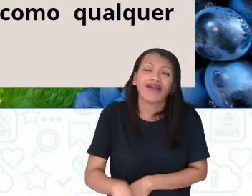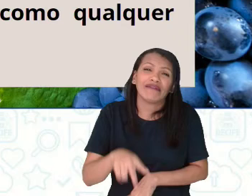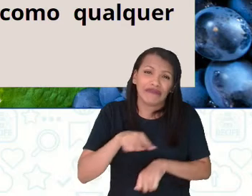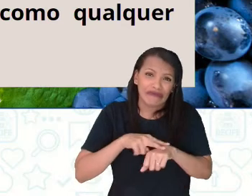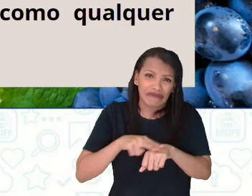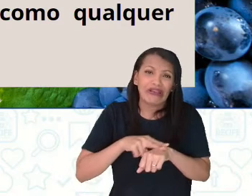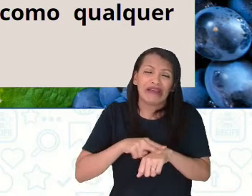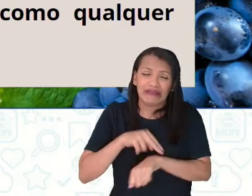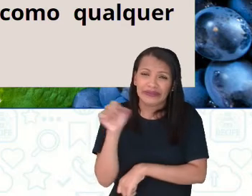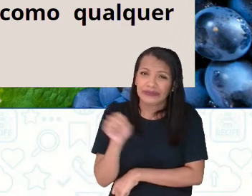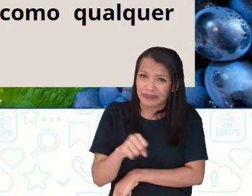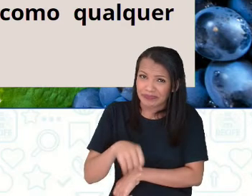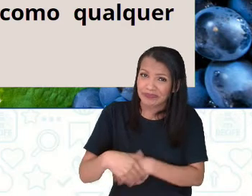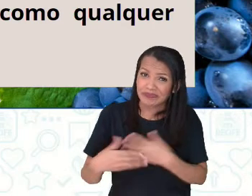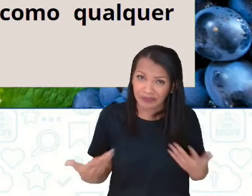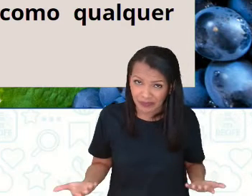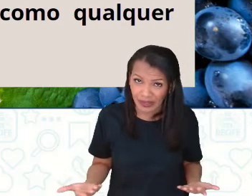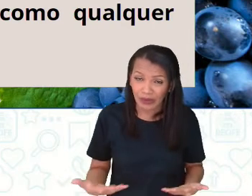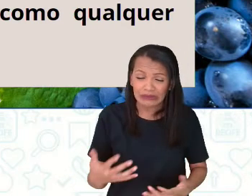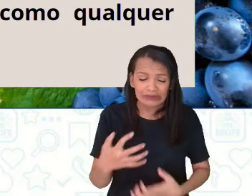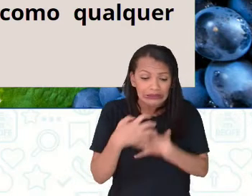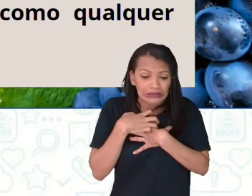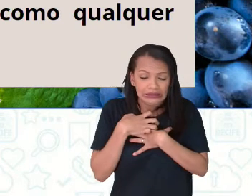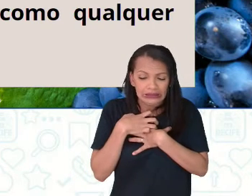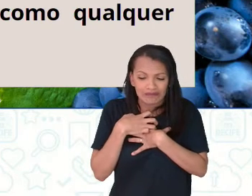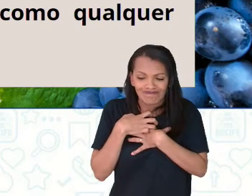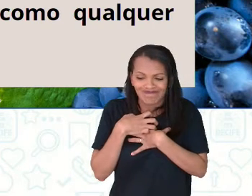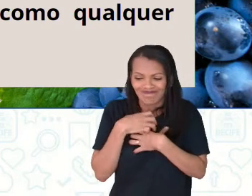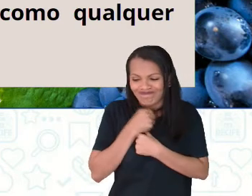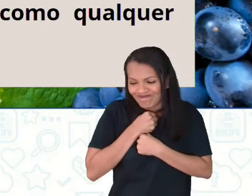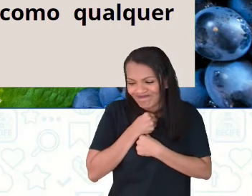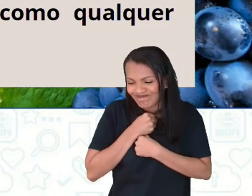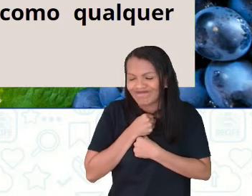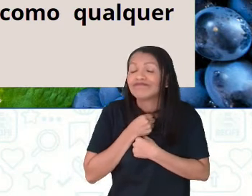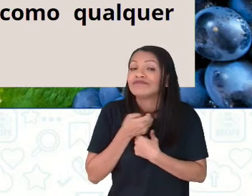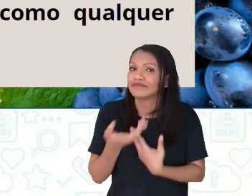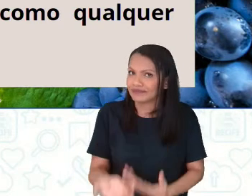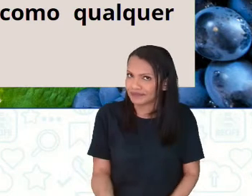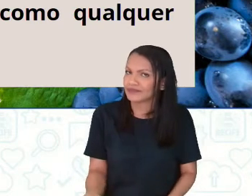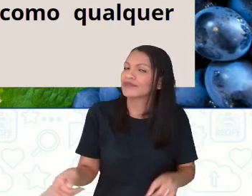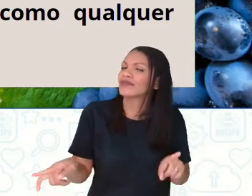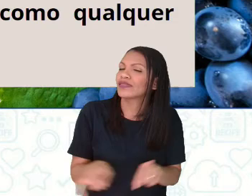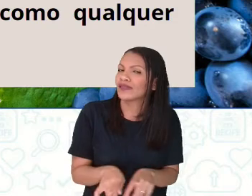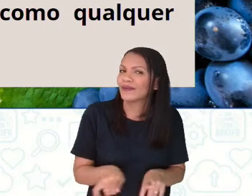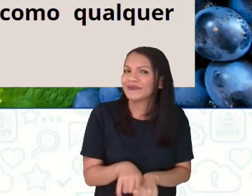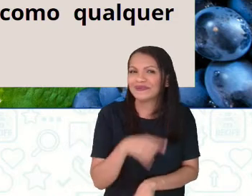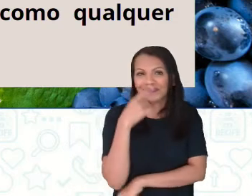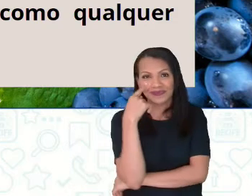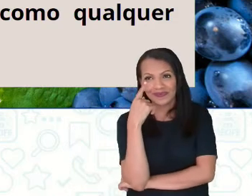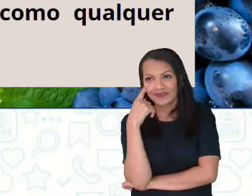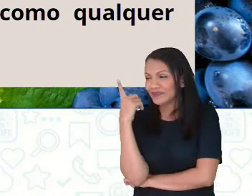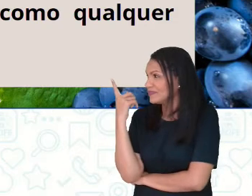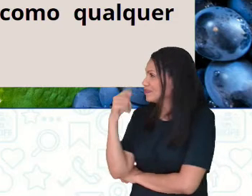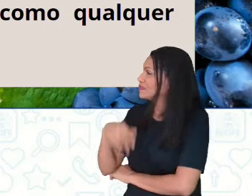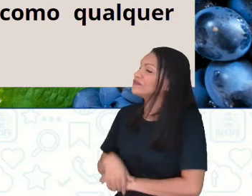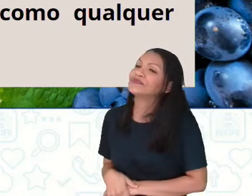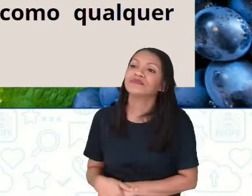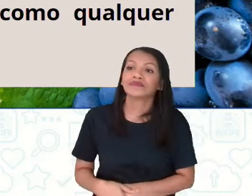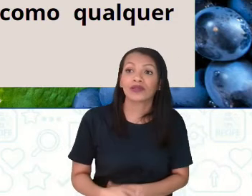verdes. Moral, a frustração é uma forma de julgamento como qualquer outra. Então vejamos, ó, Milor Fernandes,